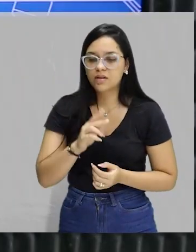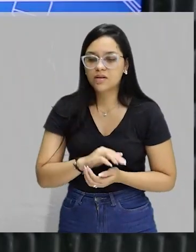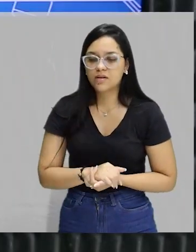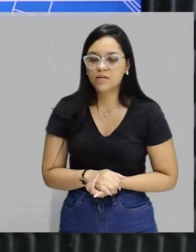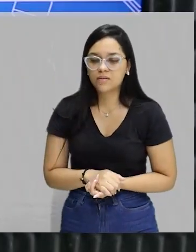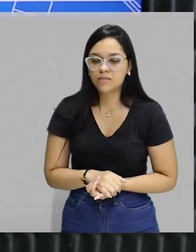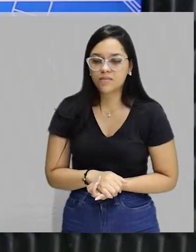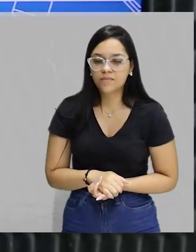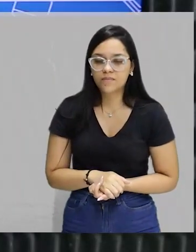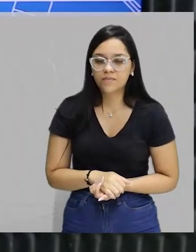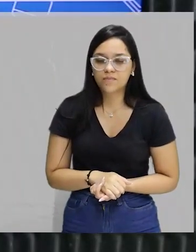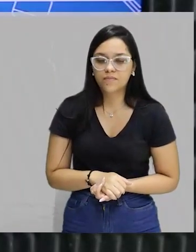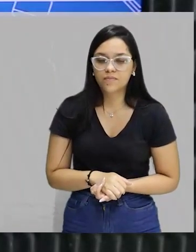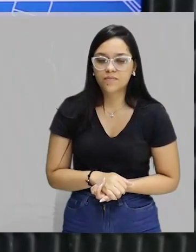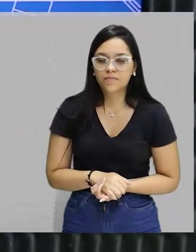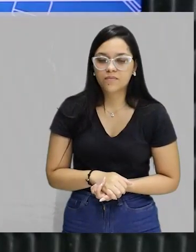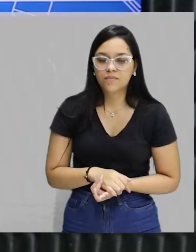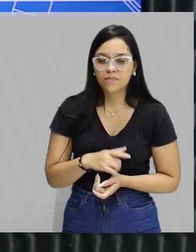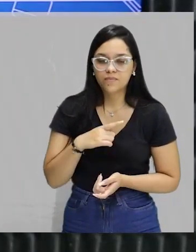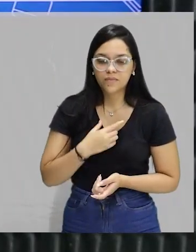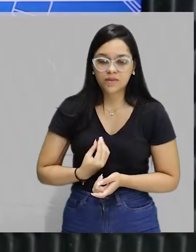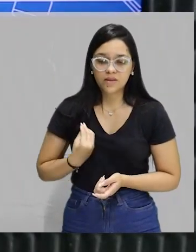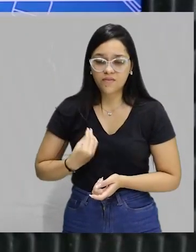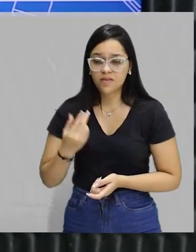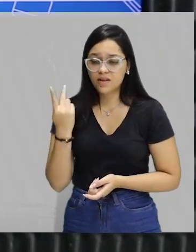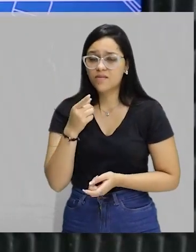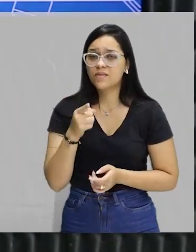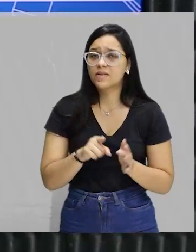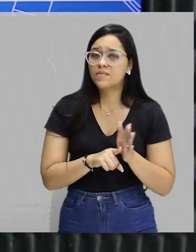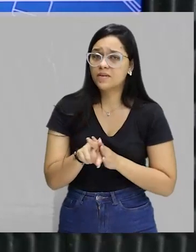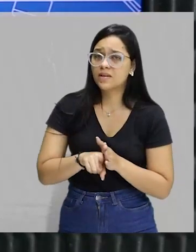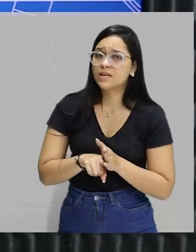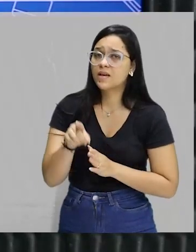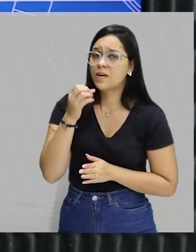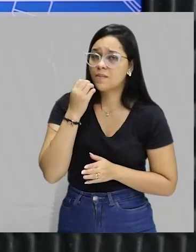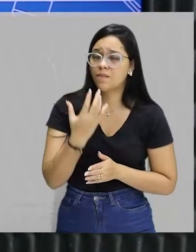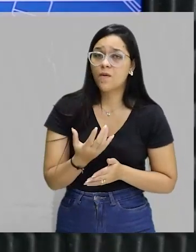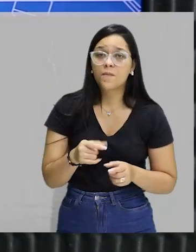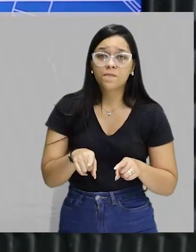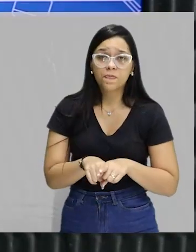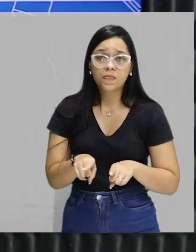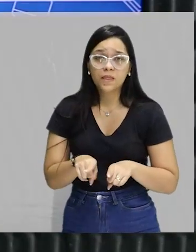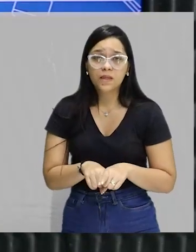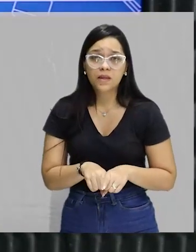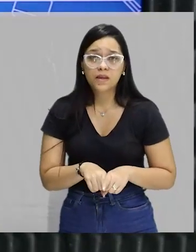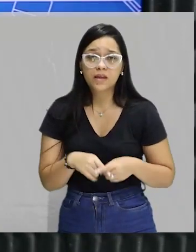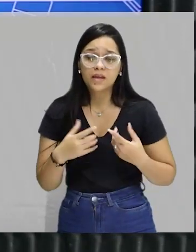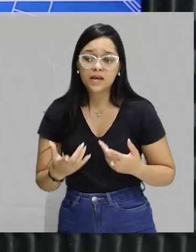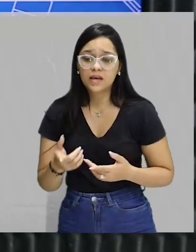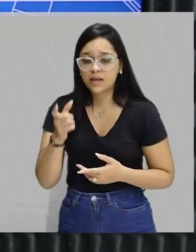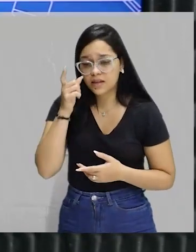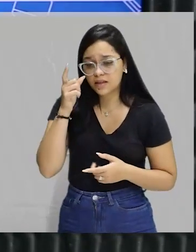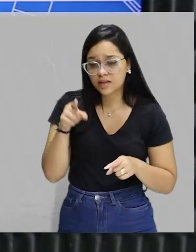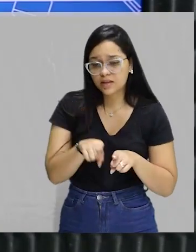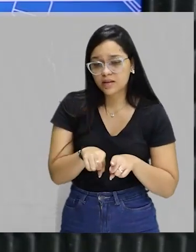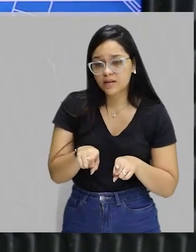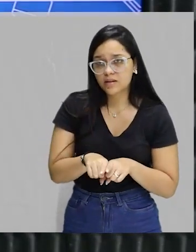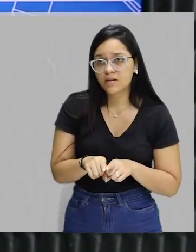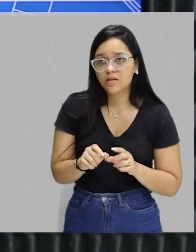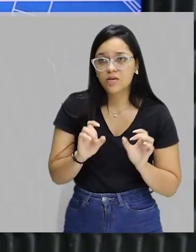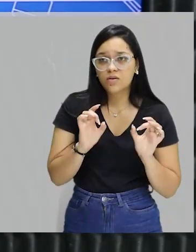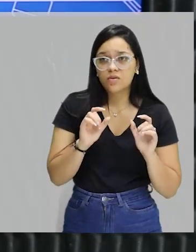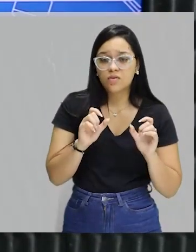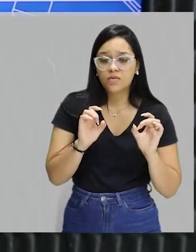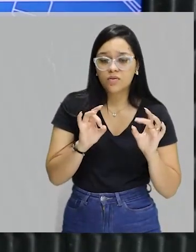cortou a orelha? Já falamos da história da vida de Van Gogh, mas é bom você pesquisar, vale muito a pena. E interessante é que Van Gogh não vendeu um